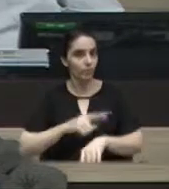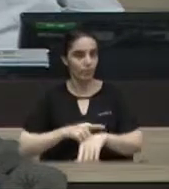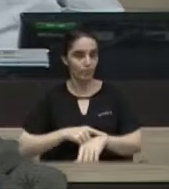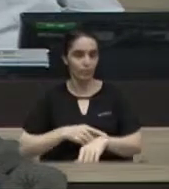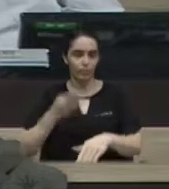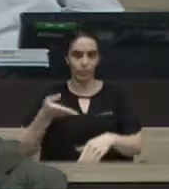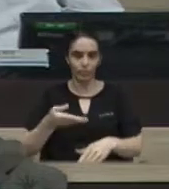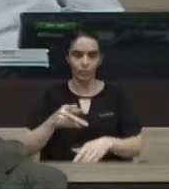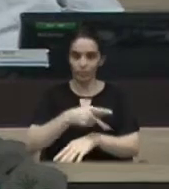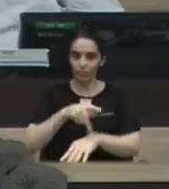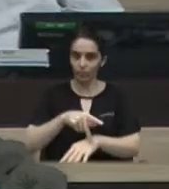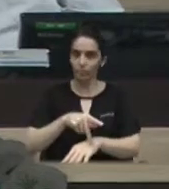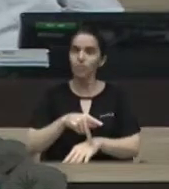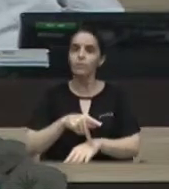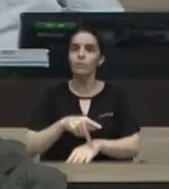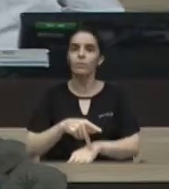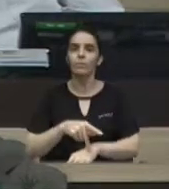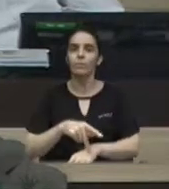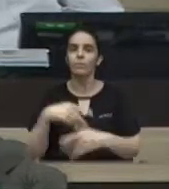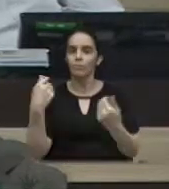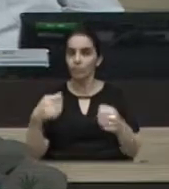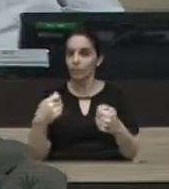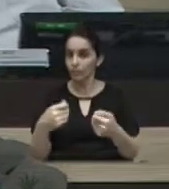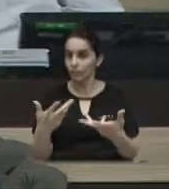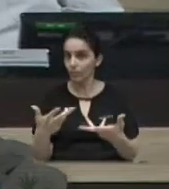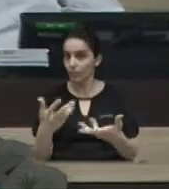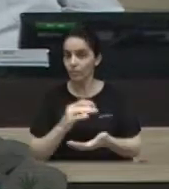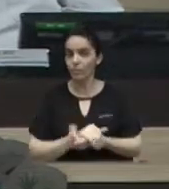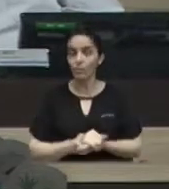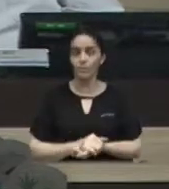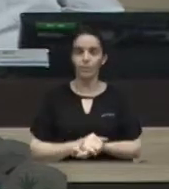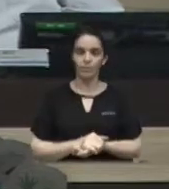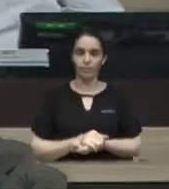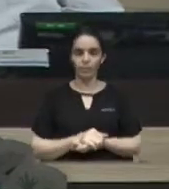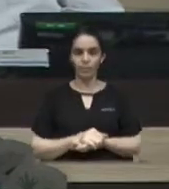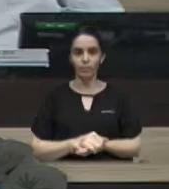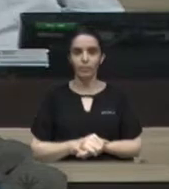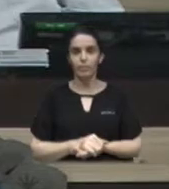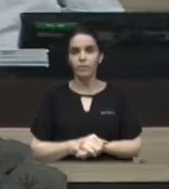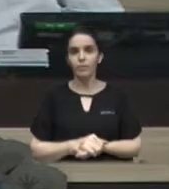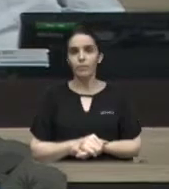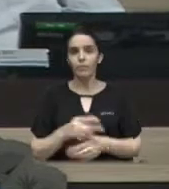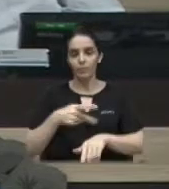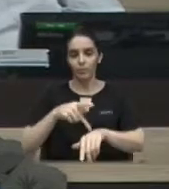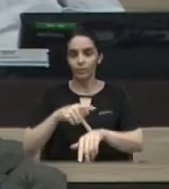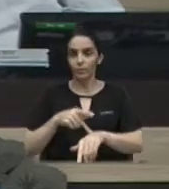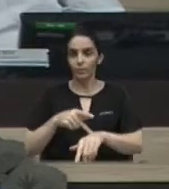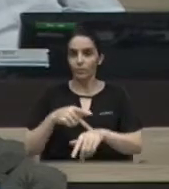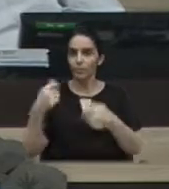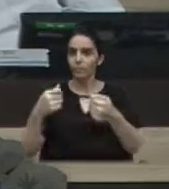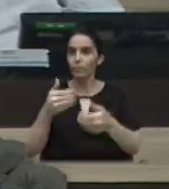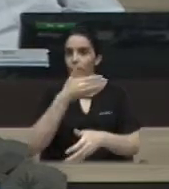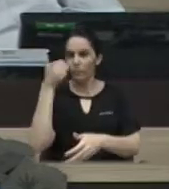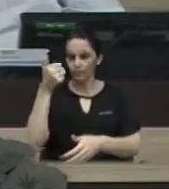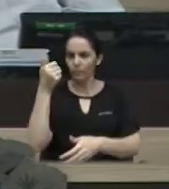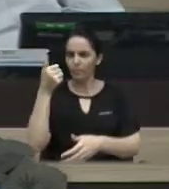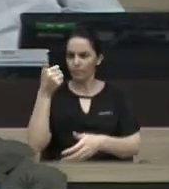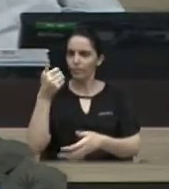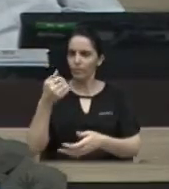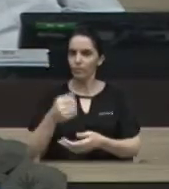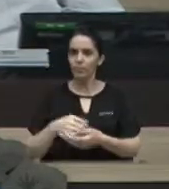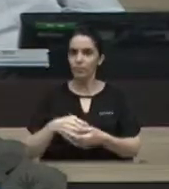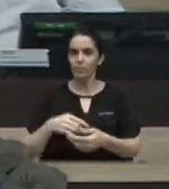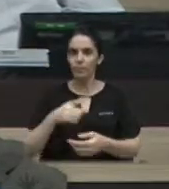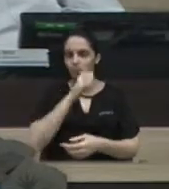país ele está atravessando, né? E do que realmente ele tem que melhorar. Então, realmente fiquei na dúvida,